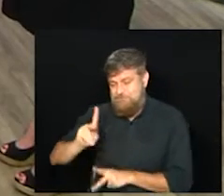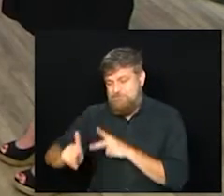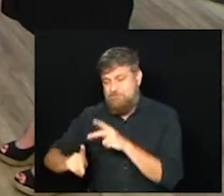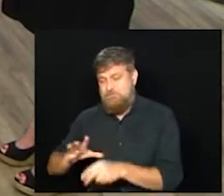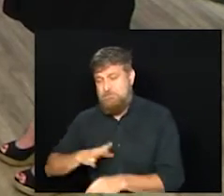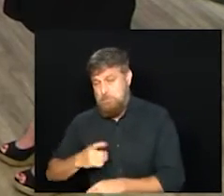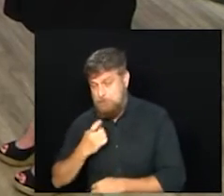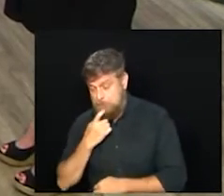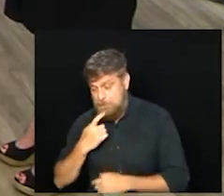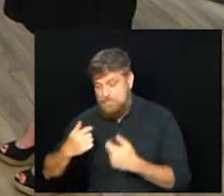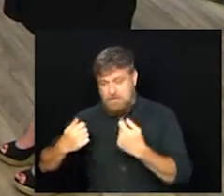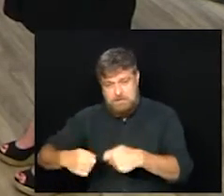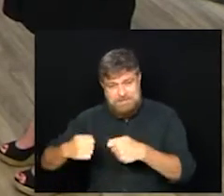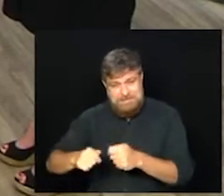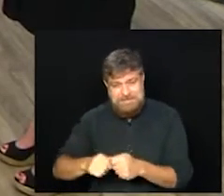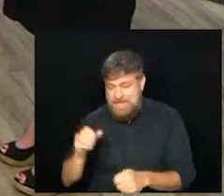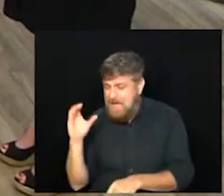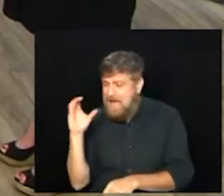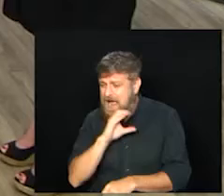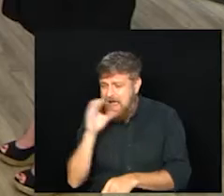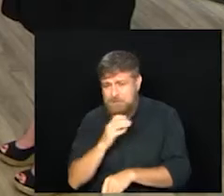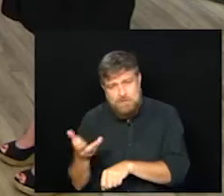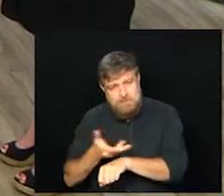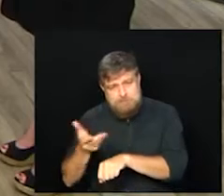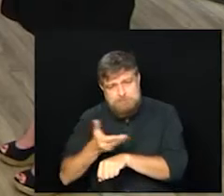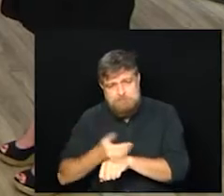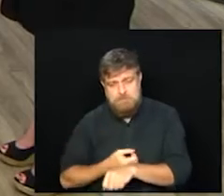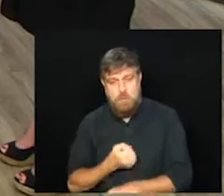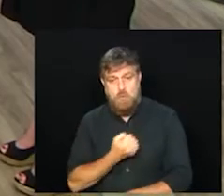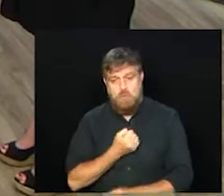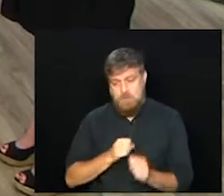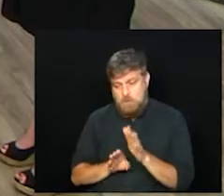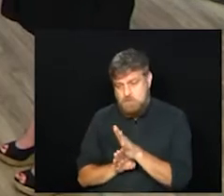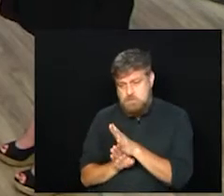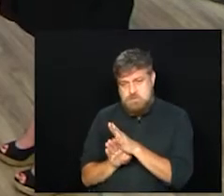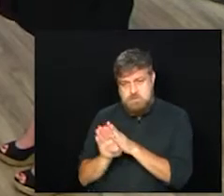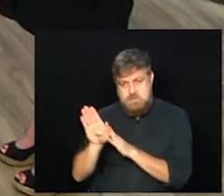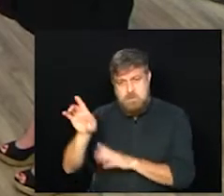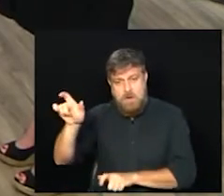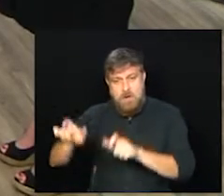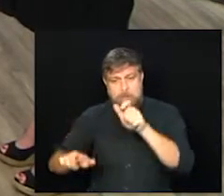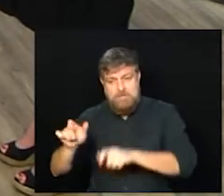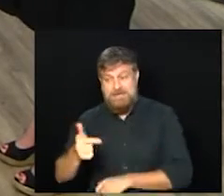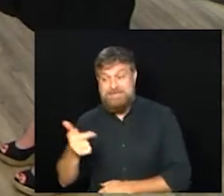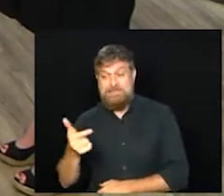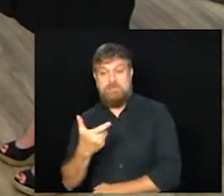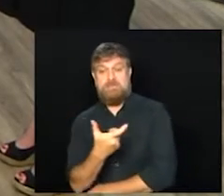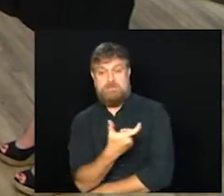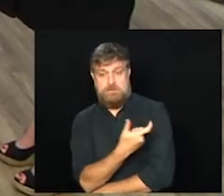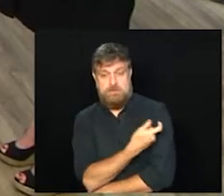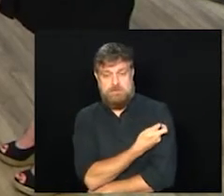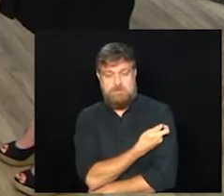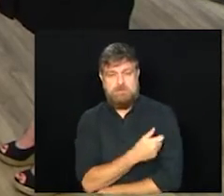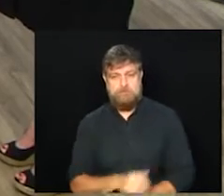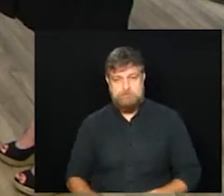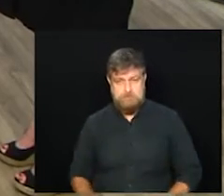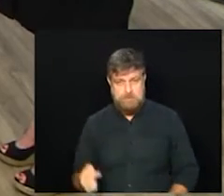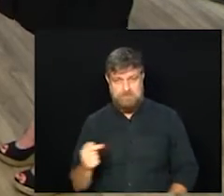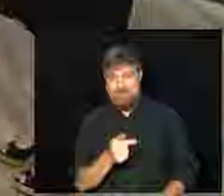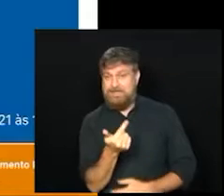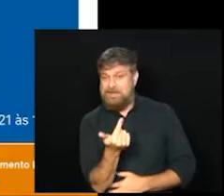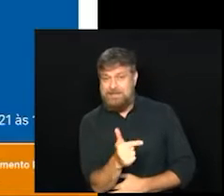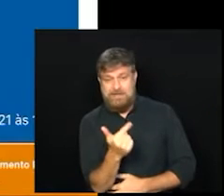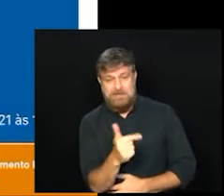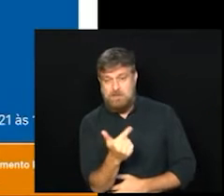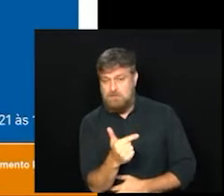é necessário, quanto antes, este número aumentar das pessoas imunizadas na nossa cidade. Lembrando que aqui nós não temos os